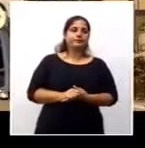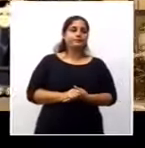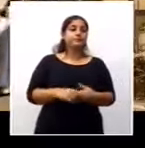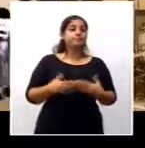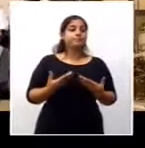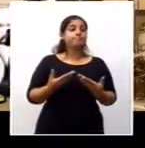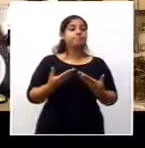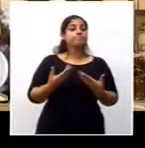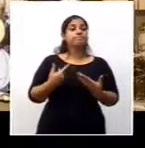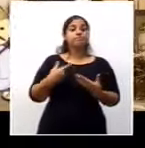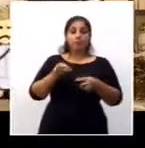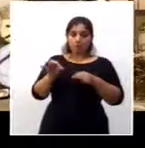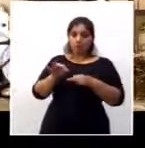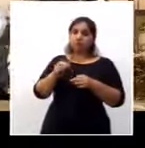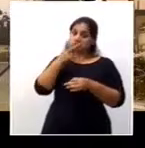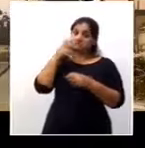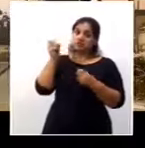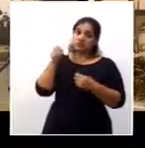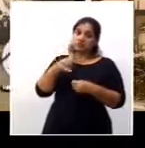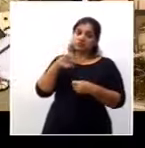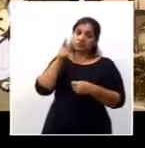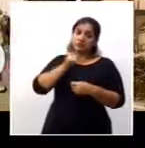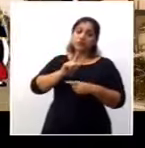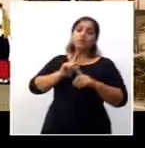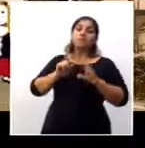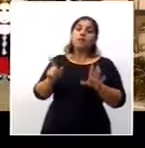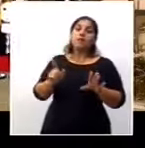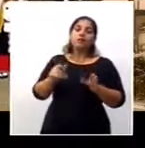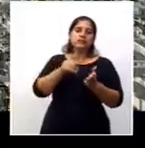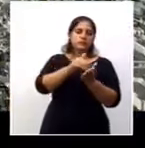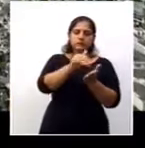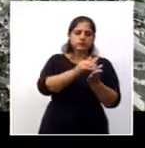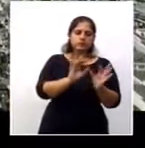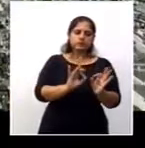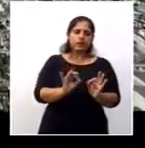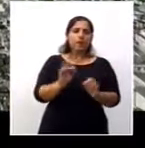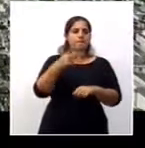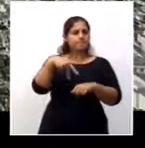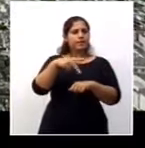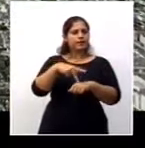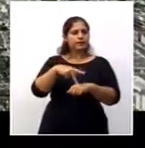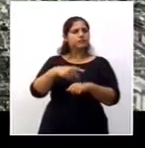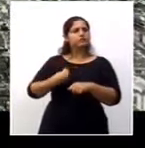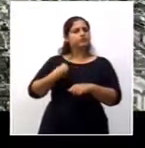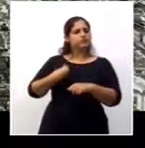O plano até poderia ter dado certo. Não houve demissões e o país